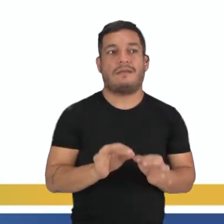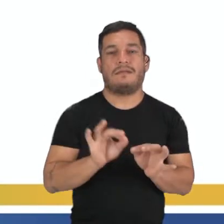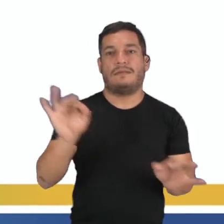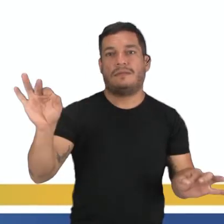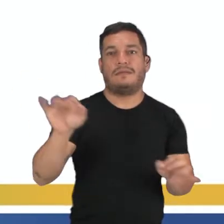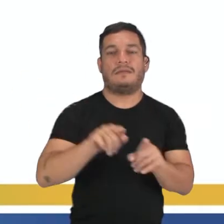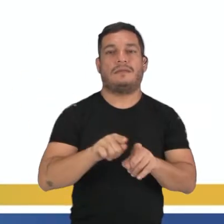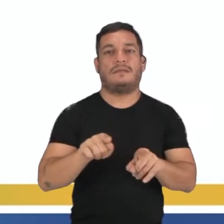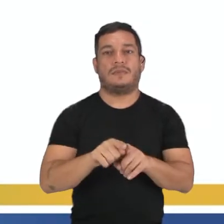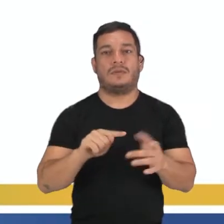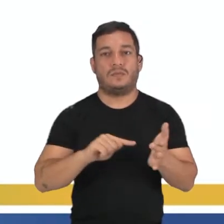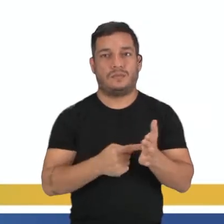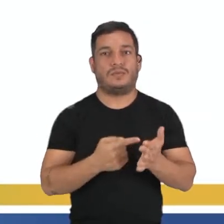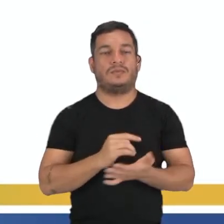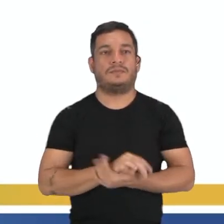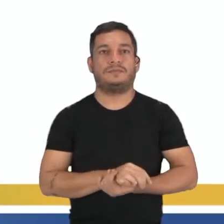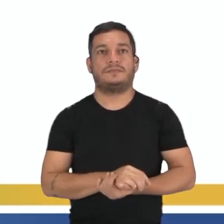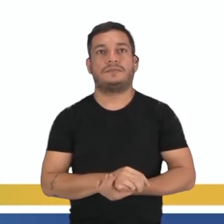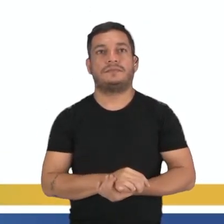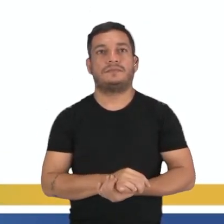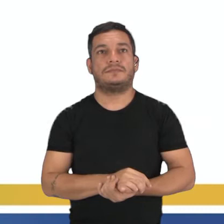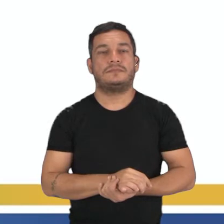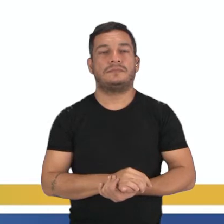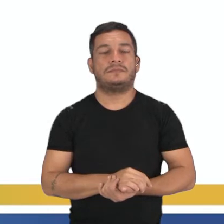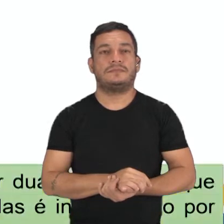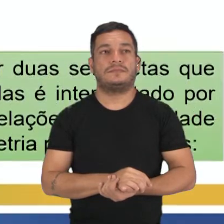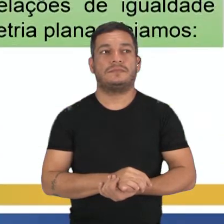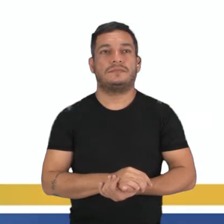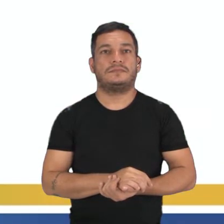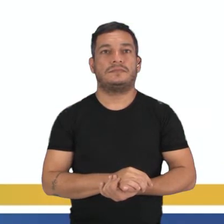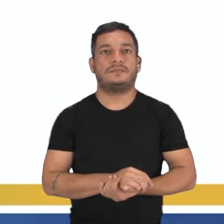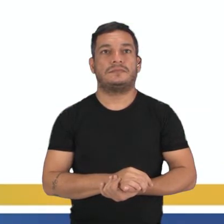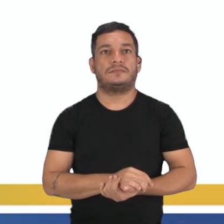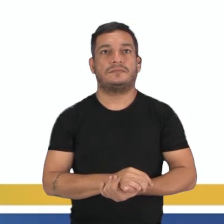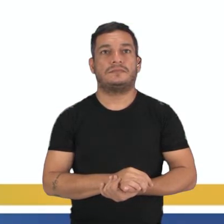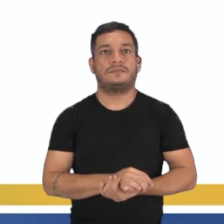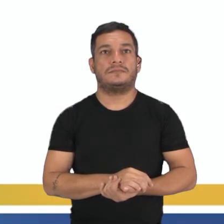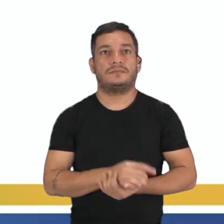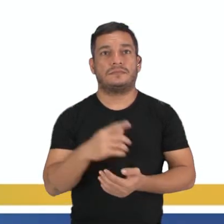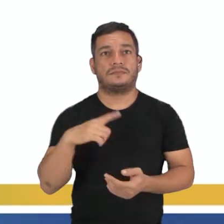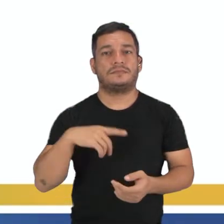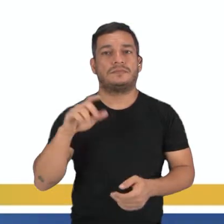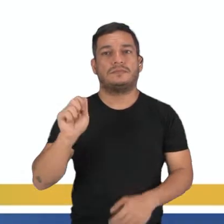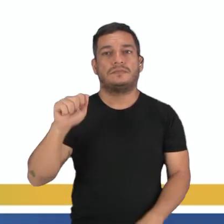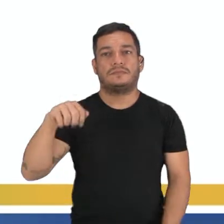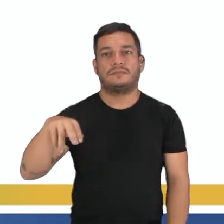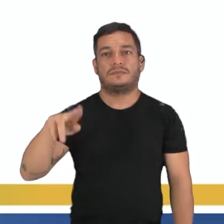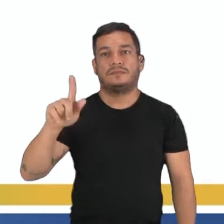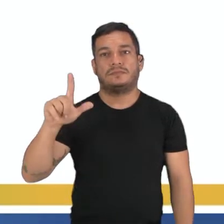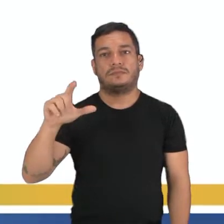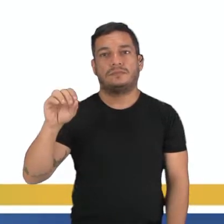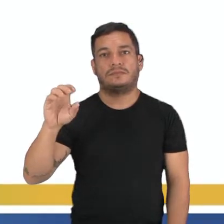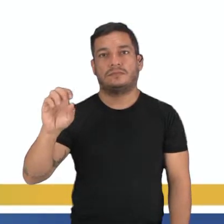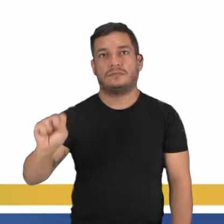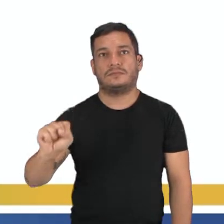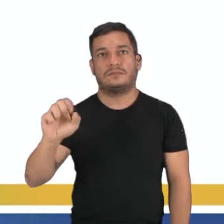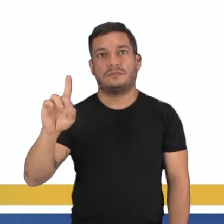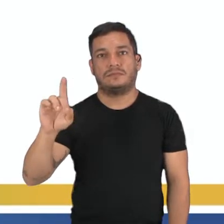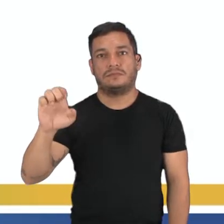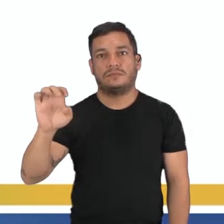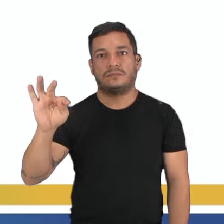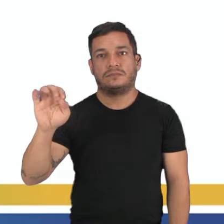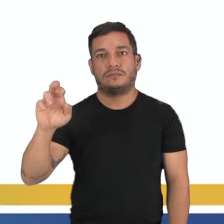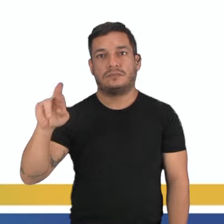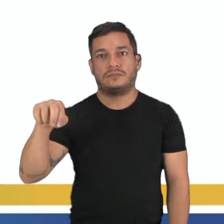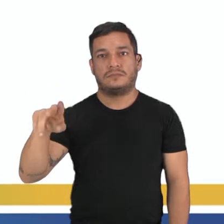em um determinado ponto. Então, o que são esses ângulos determinados, Você lembra da definição de